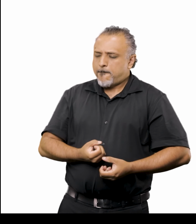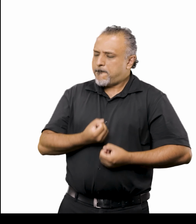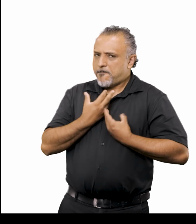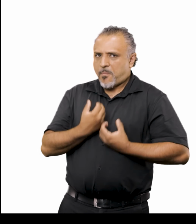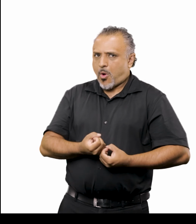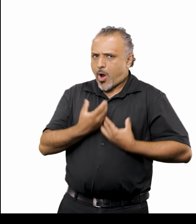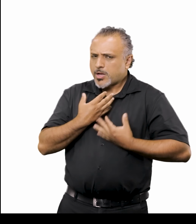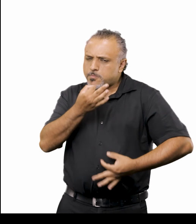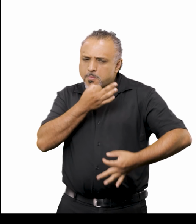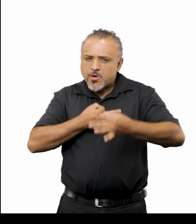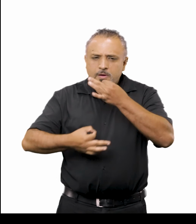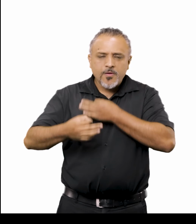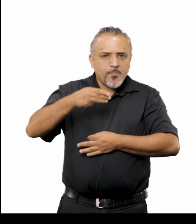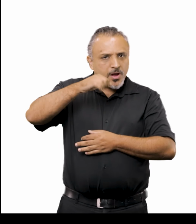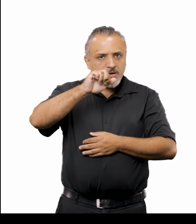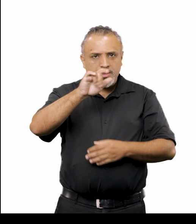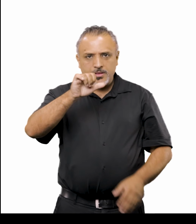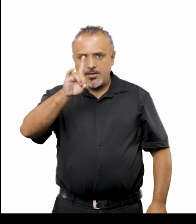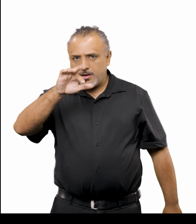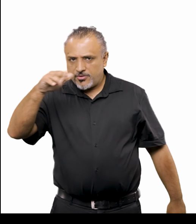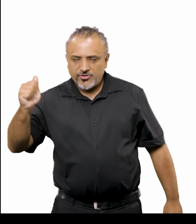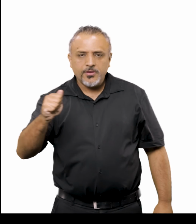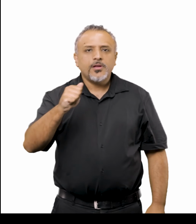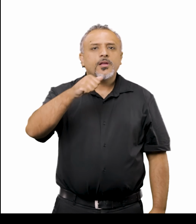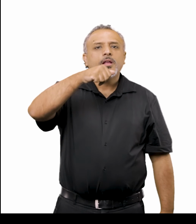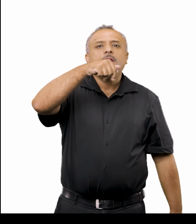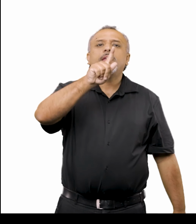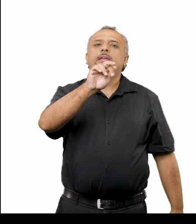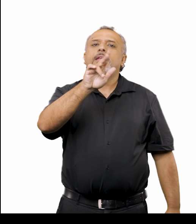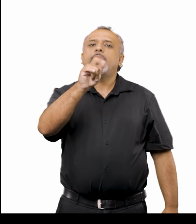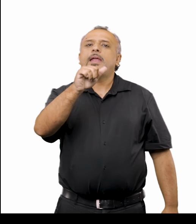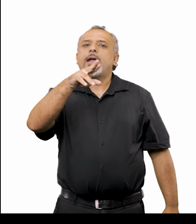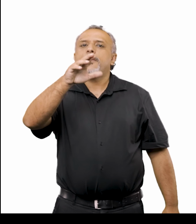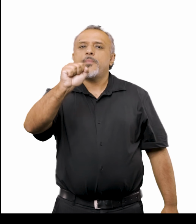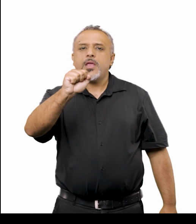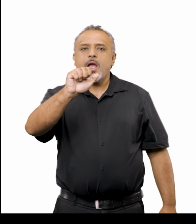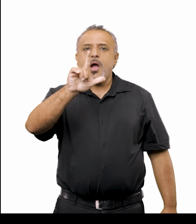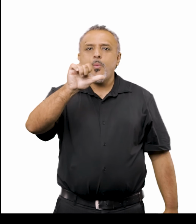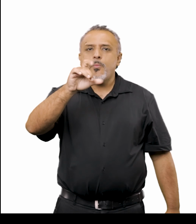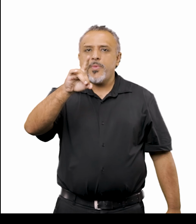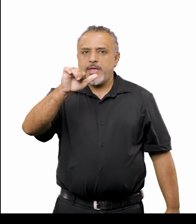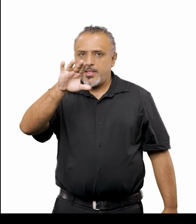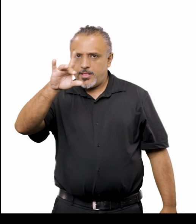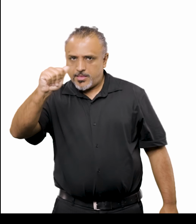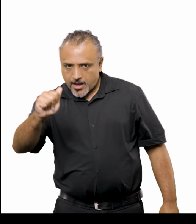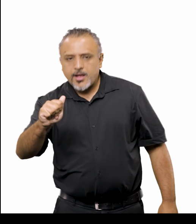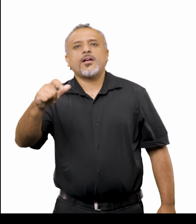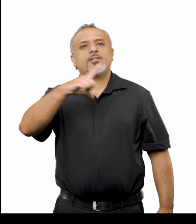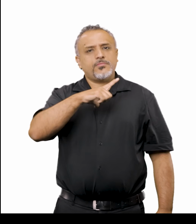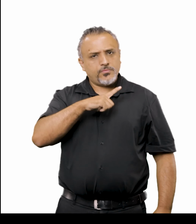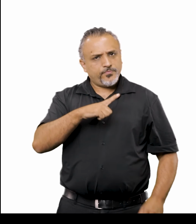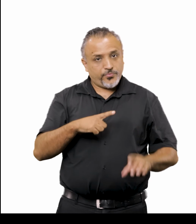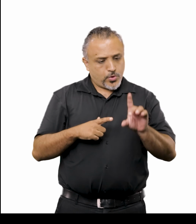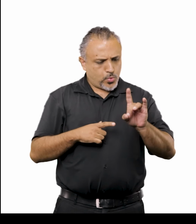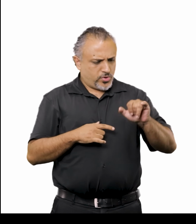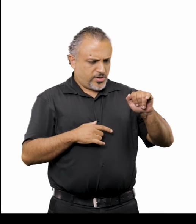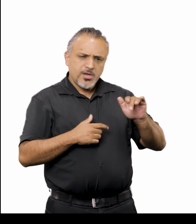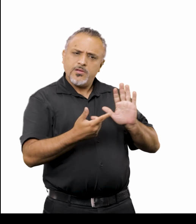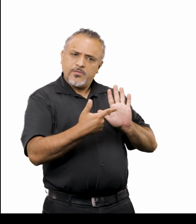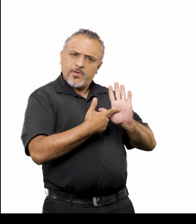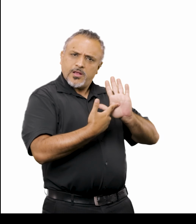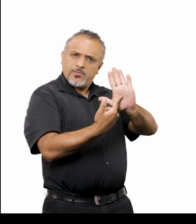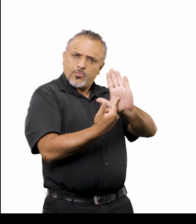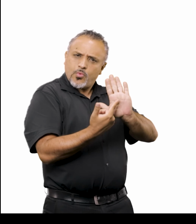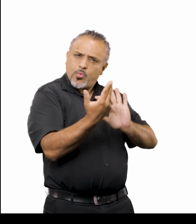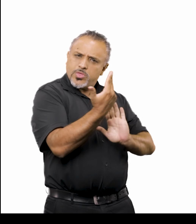poetas e críticos, como Mário Oswald de Andrade, Menotti Del Pica e Guilherme de Almeida. De Cavalcanti também colaborou com eles